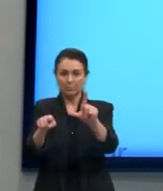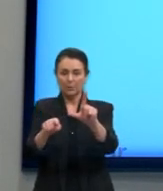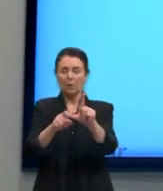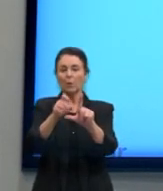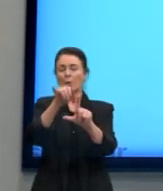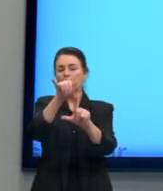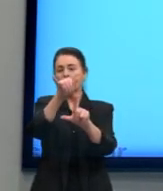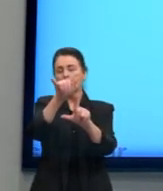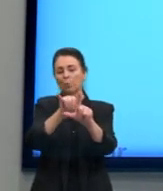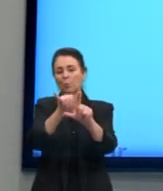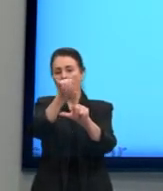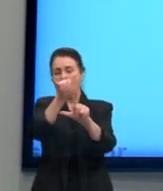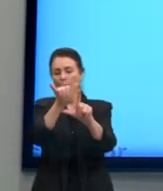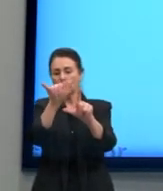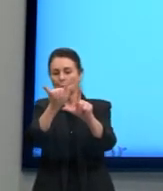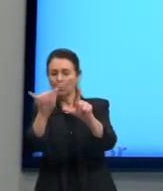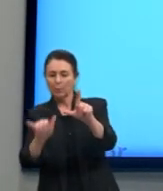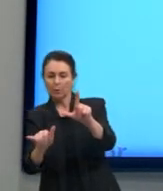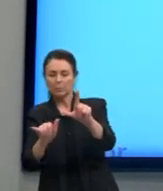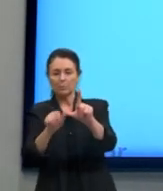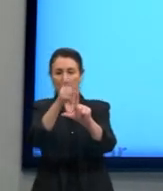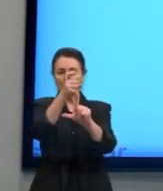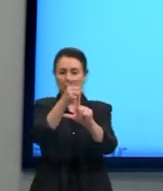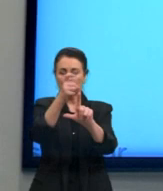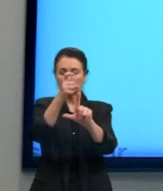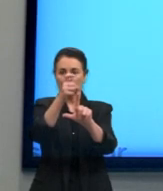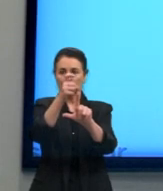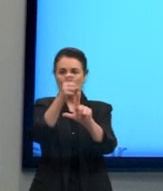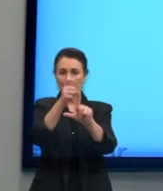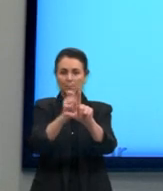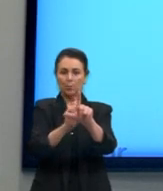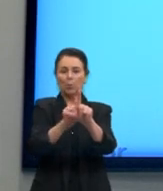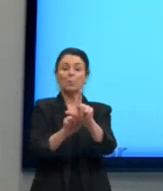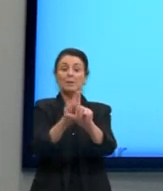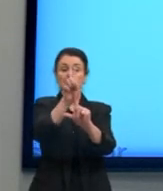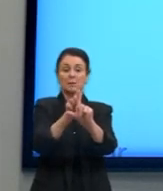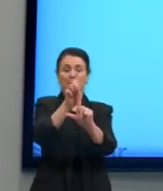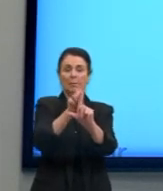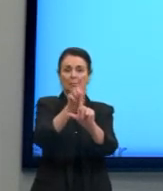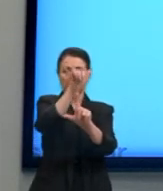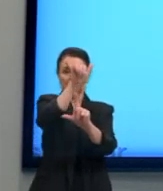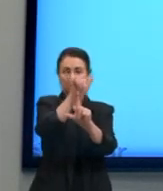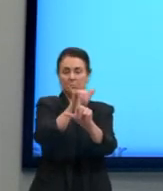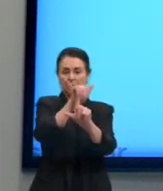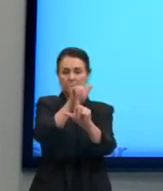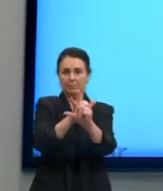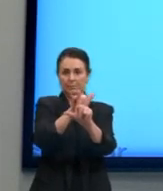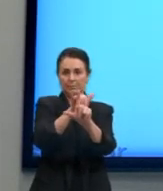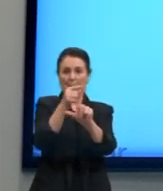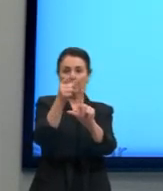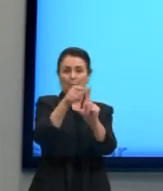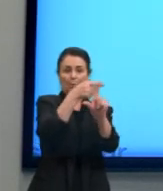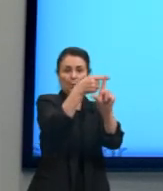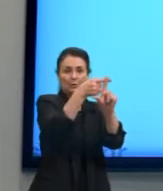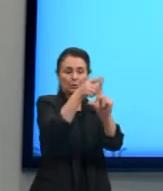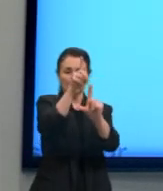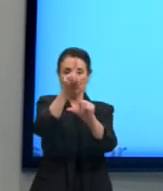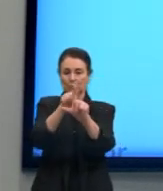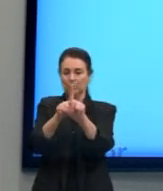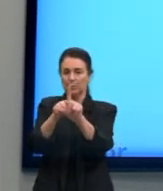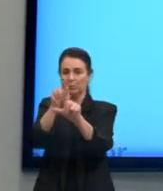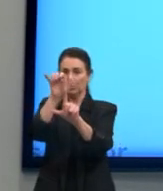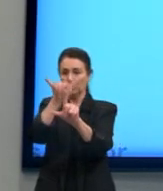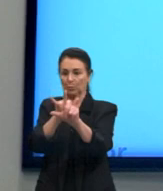Y positivo e seria para cima né e o y negativo seria para baixo